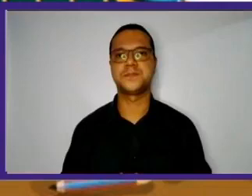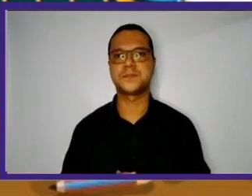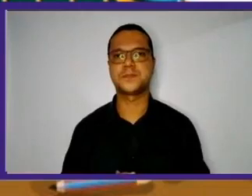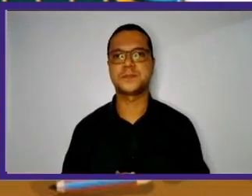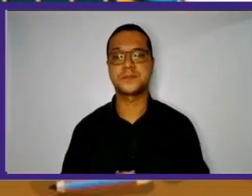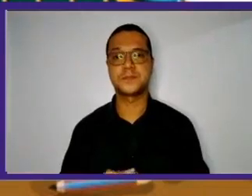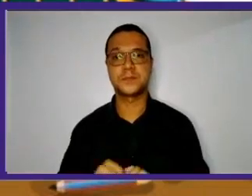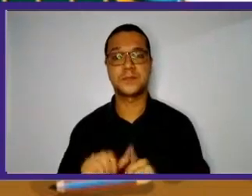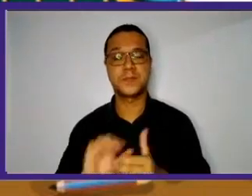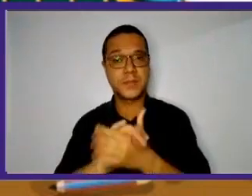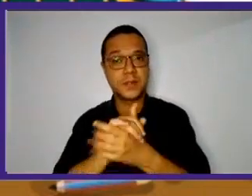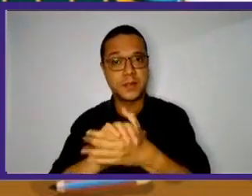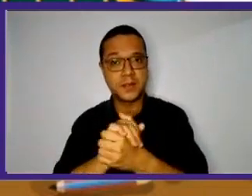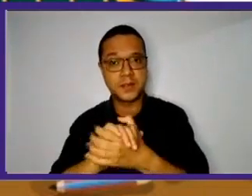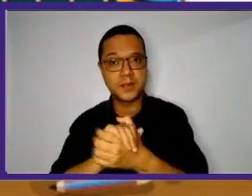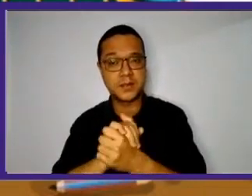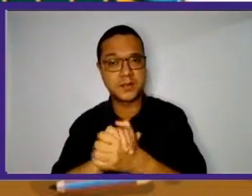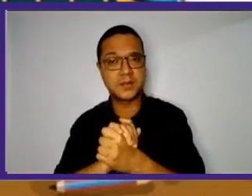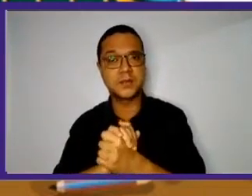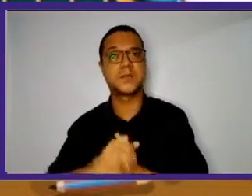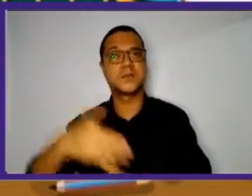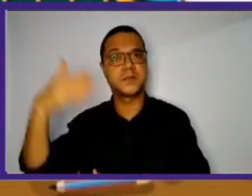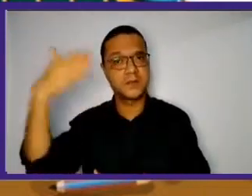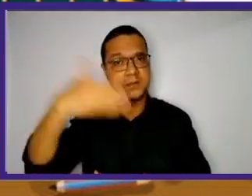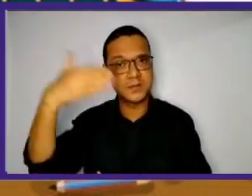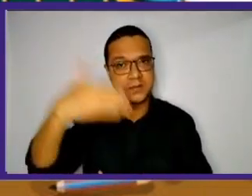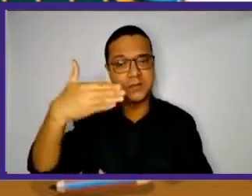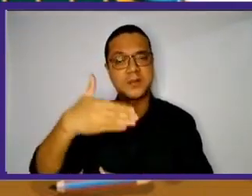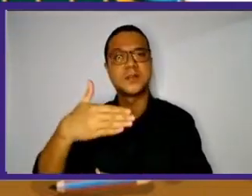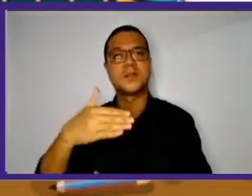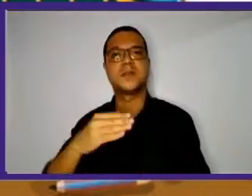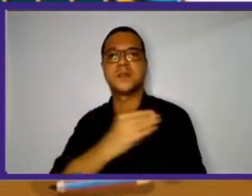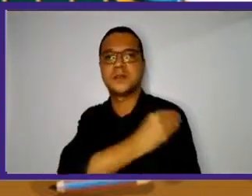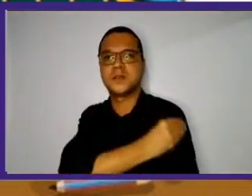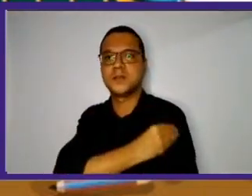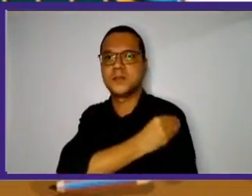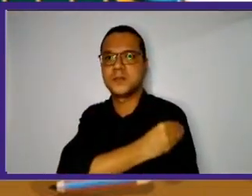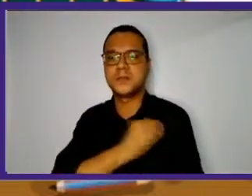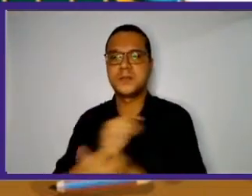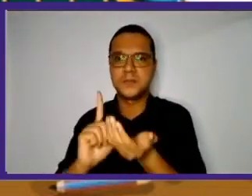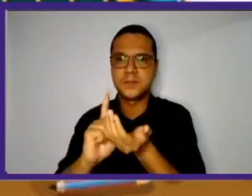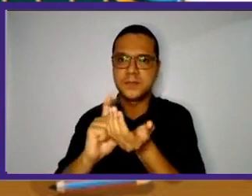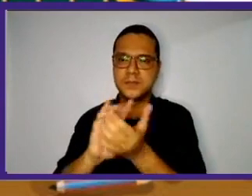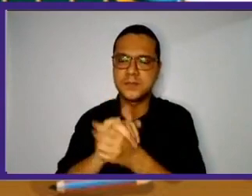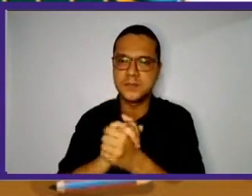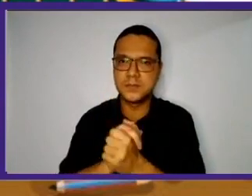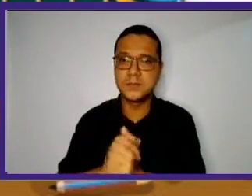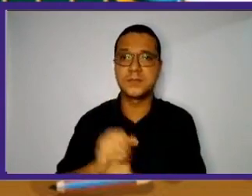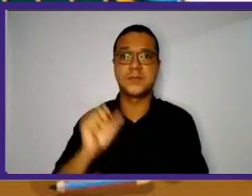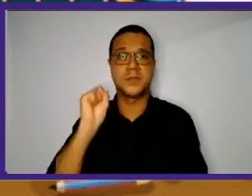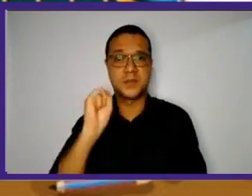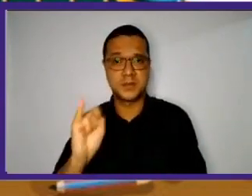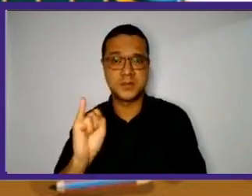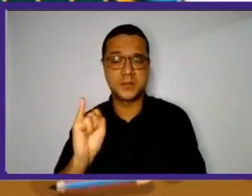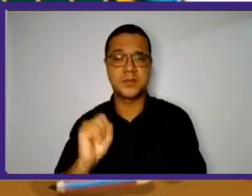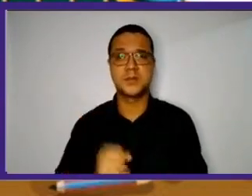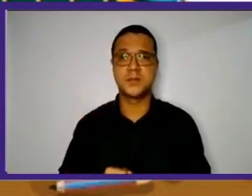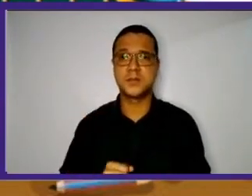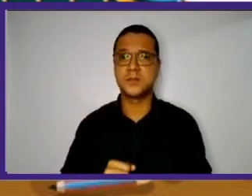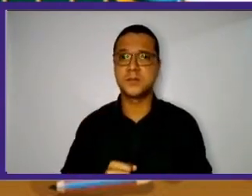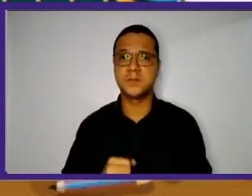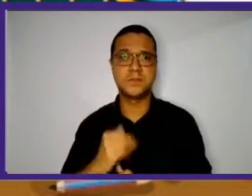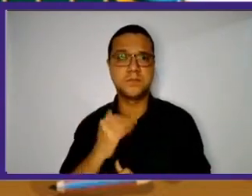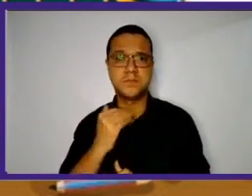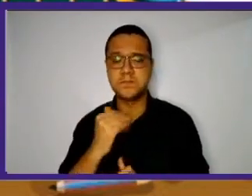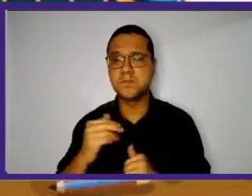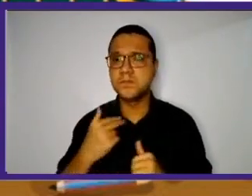máscara e lavar as mãos com frequência e passar o álcool gel. Se não tiver necessidade de